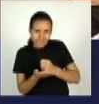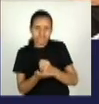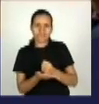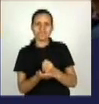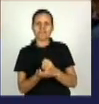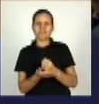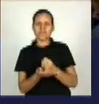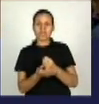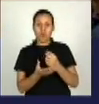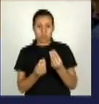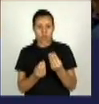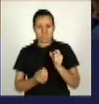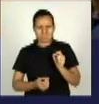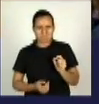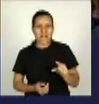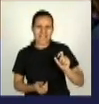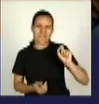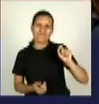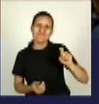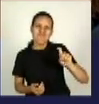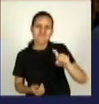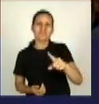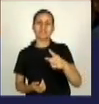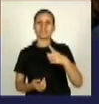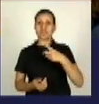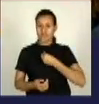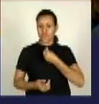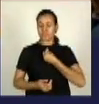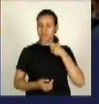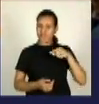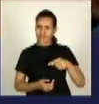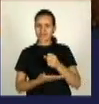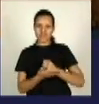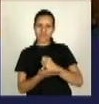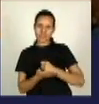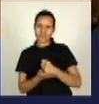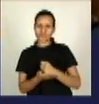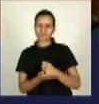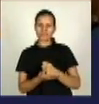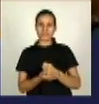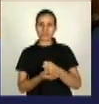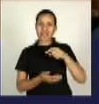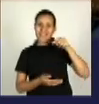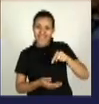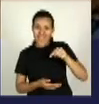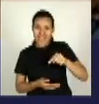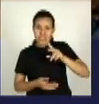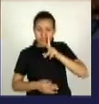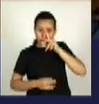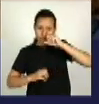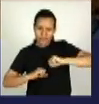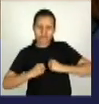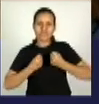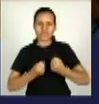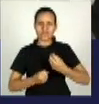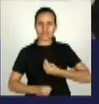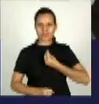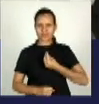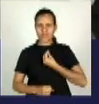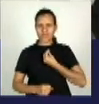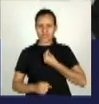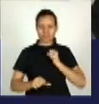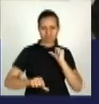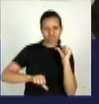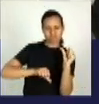ambiente você tem uma série de bactérias que conseguem sobreviver à presença desse antibiótico. E essa capacidade